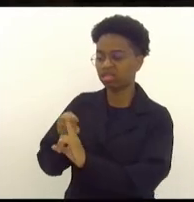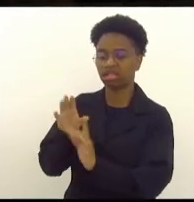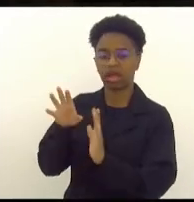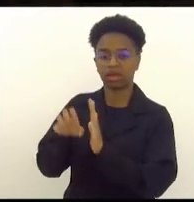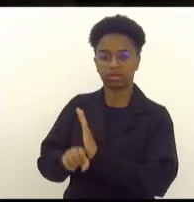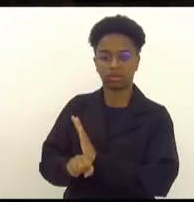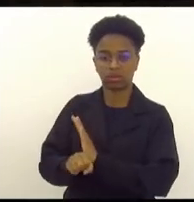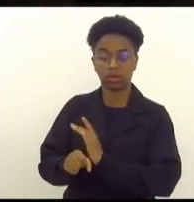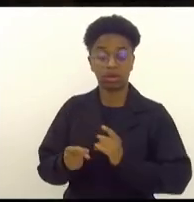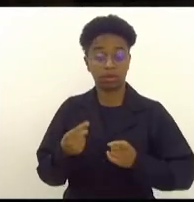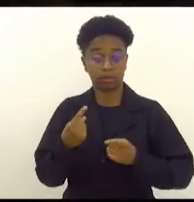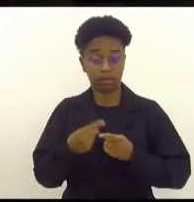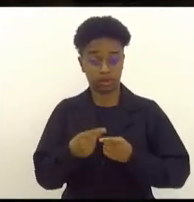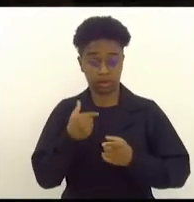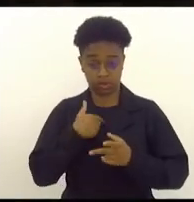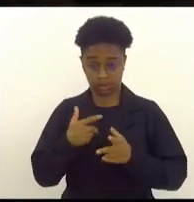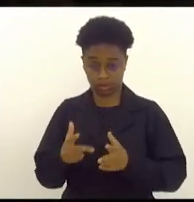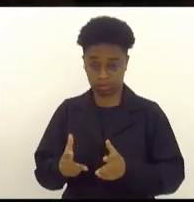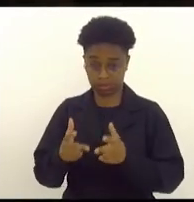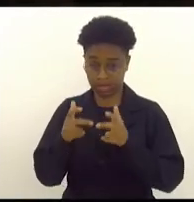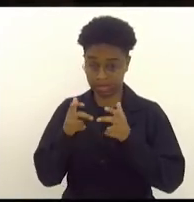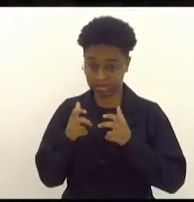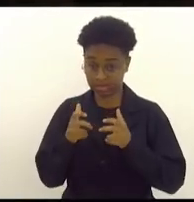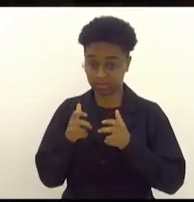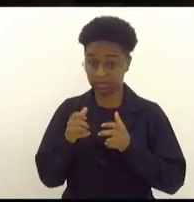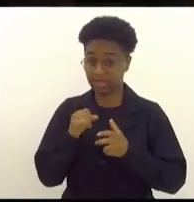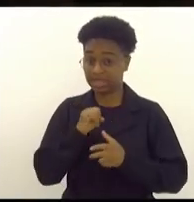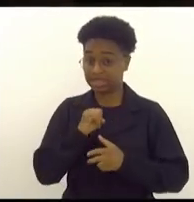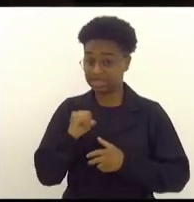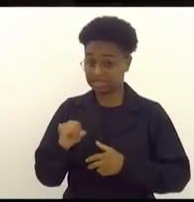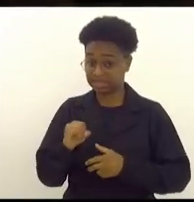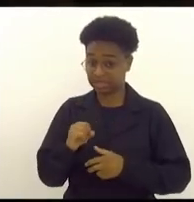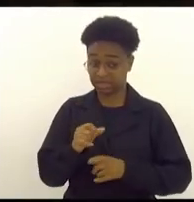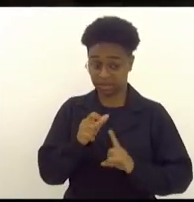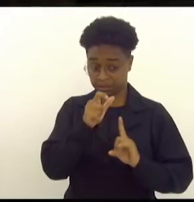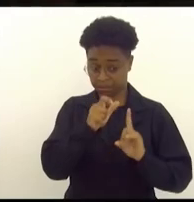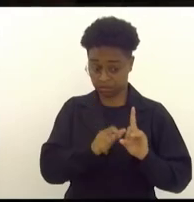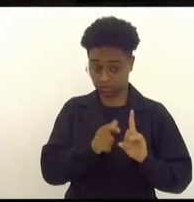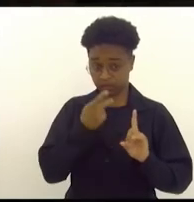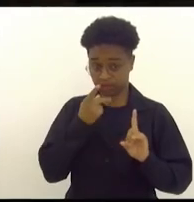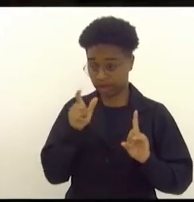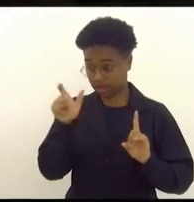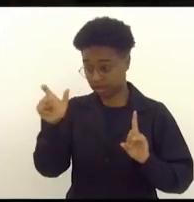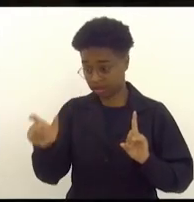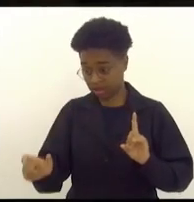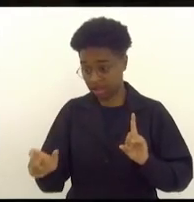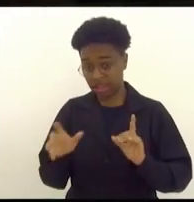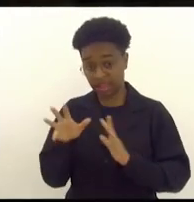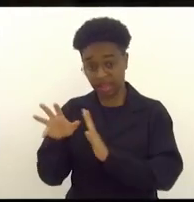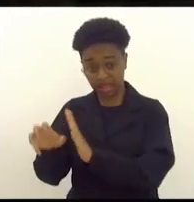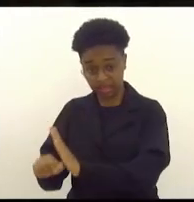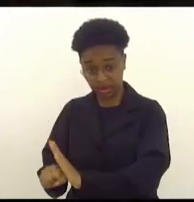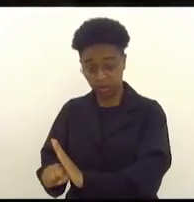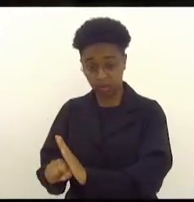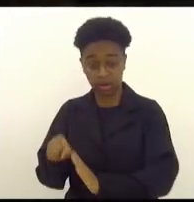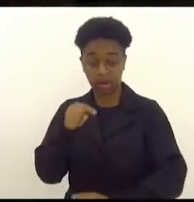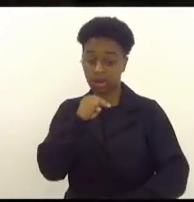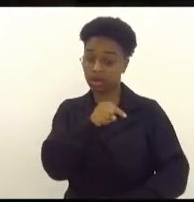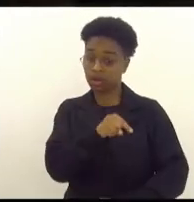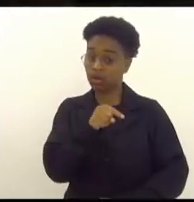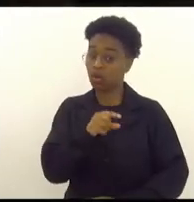porque entendo que se um parlamentar chama o outro de ladrão ele tem obrigação